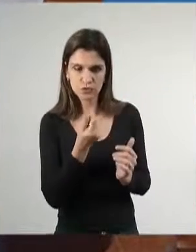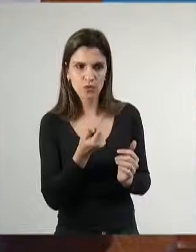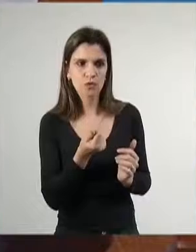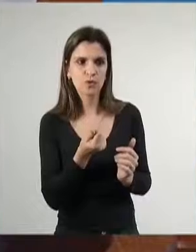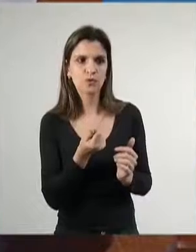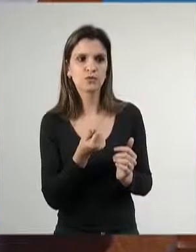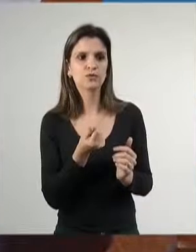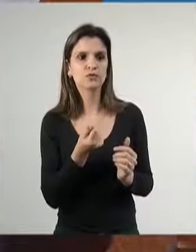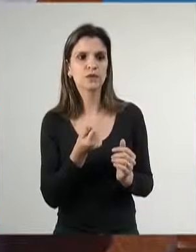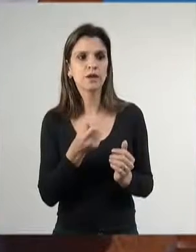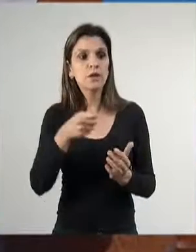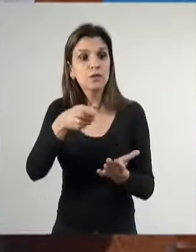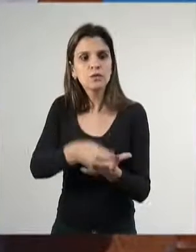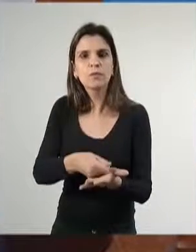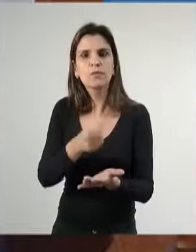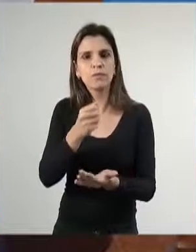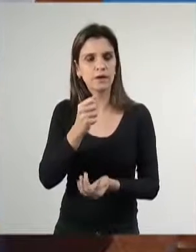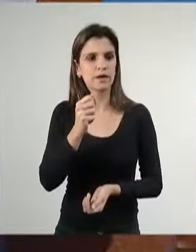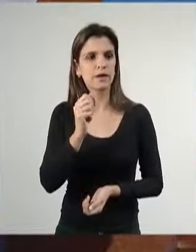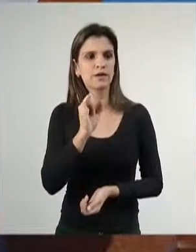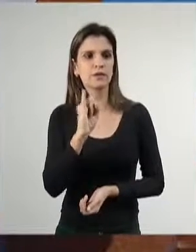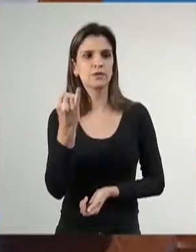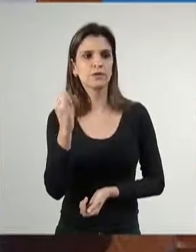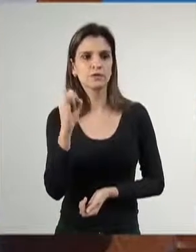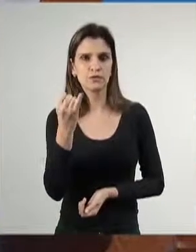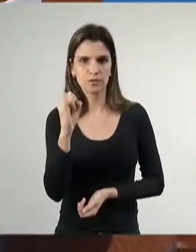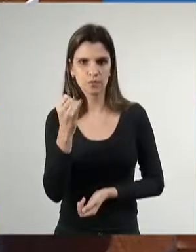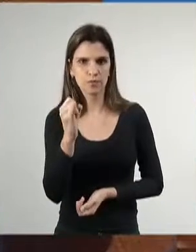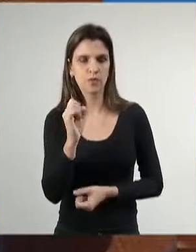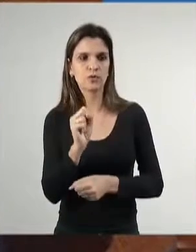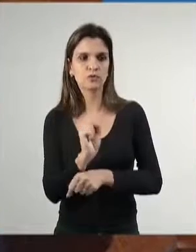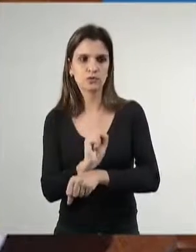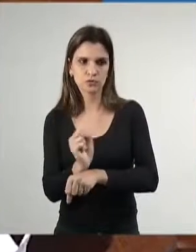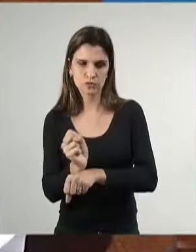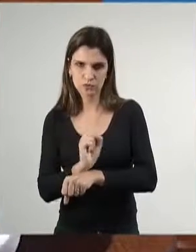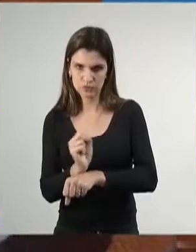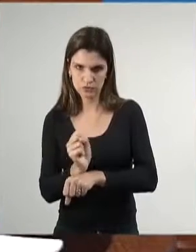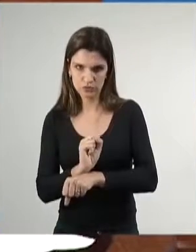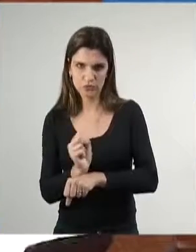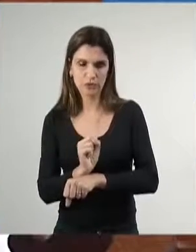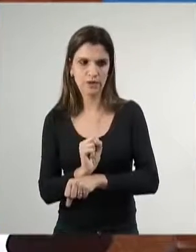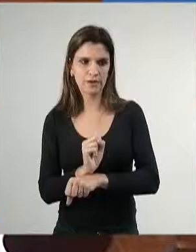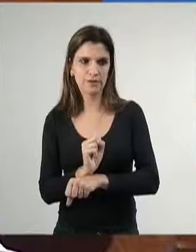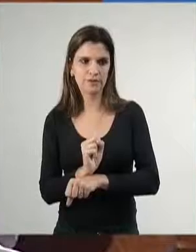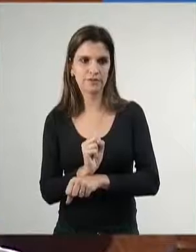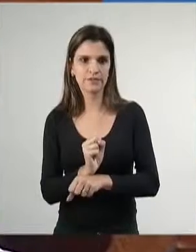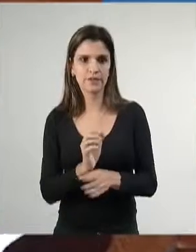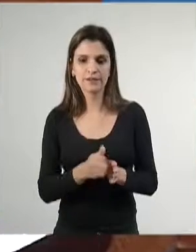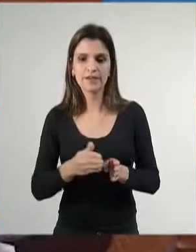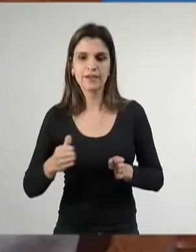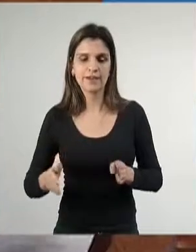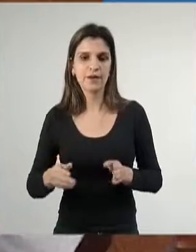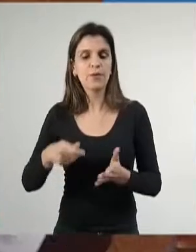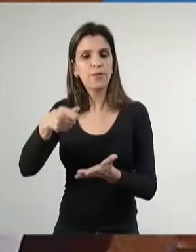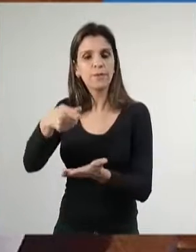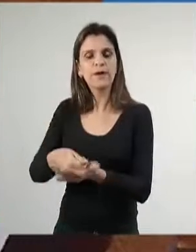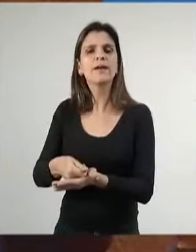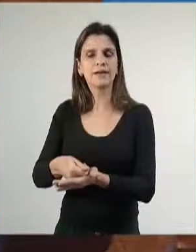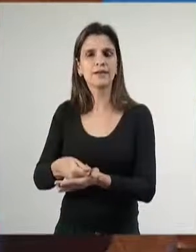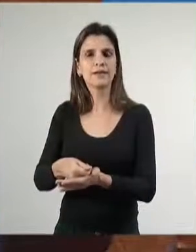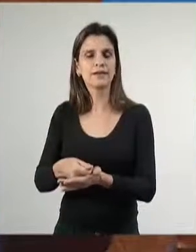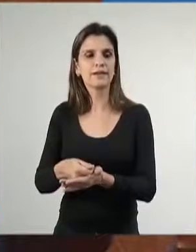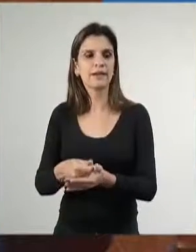pagamento do imposto sobre a propriedade de veículos automotores até a data do seu vencimento. Artigo 4º,